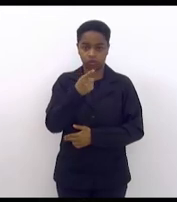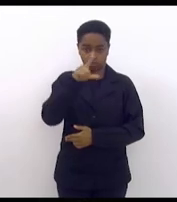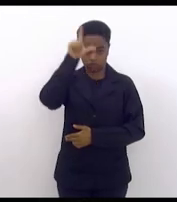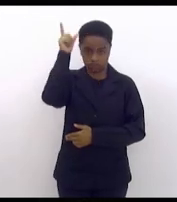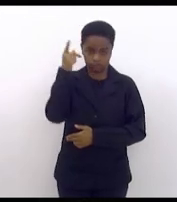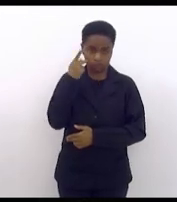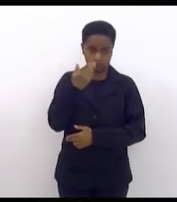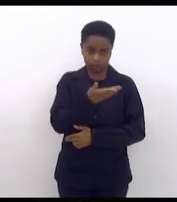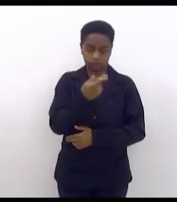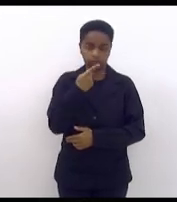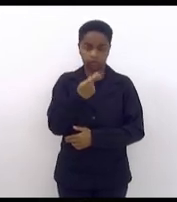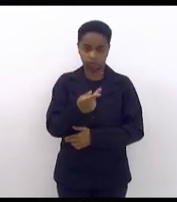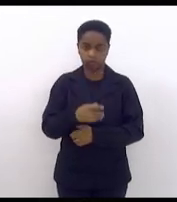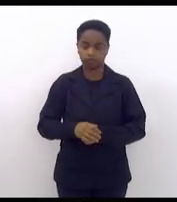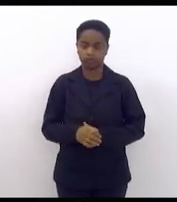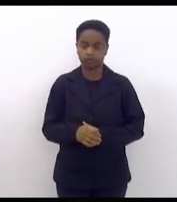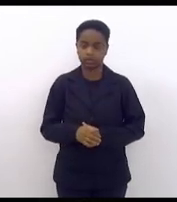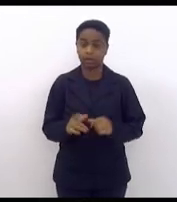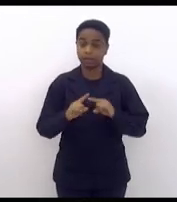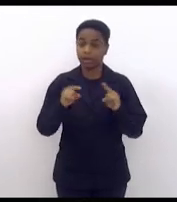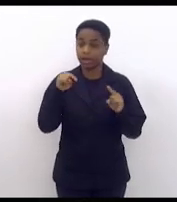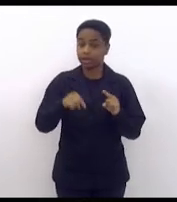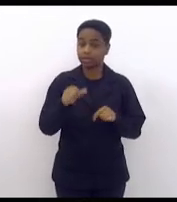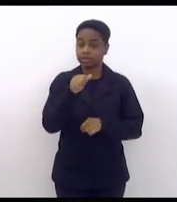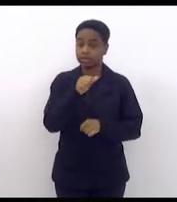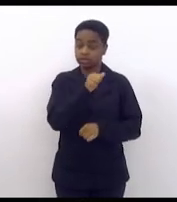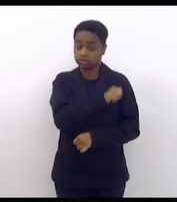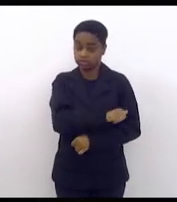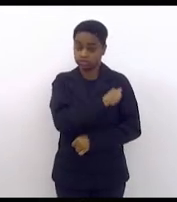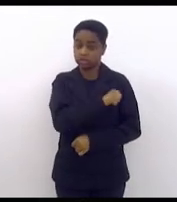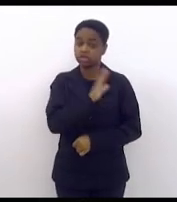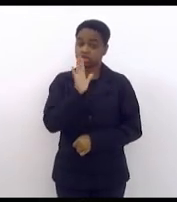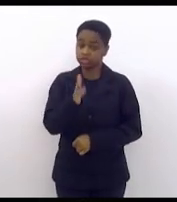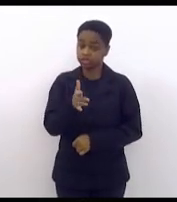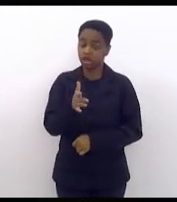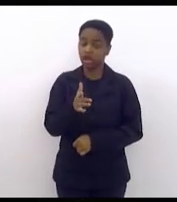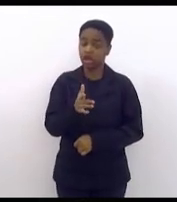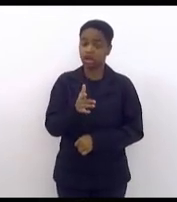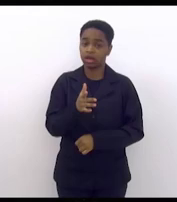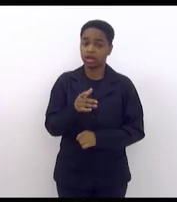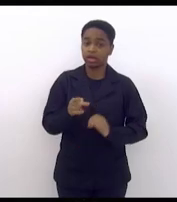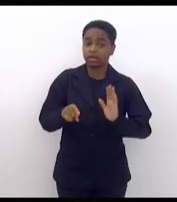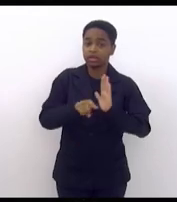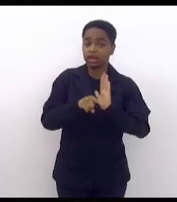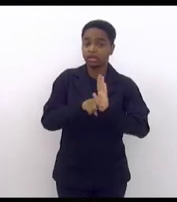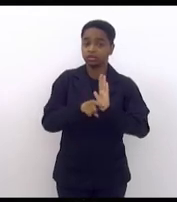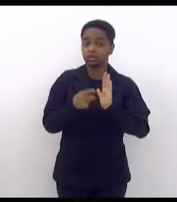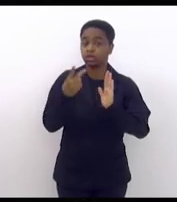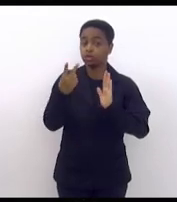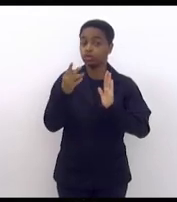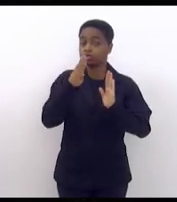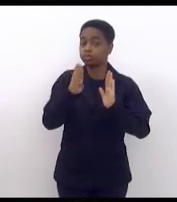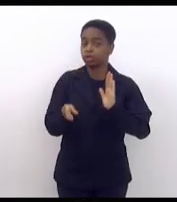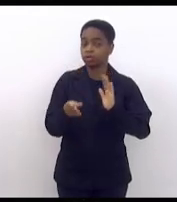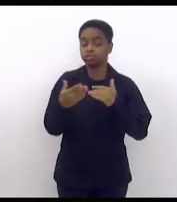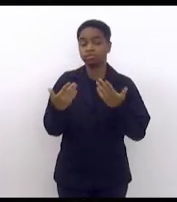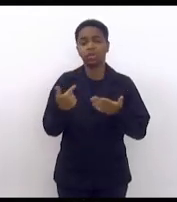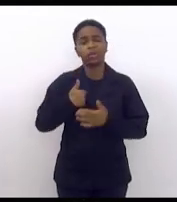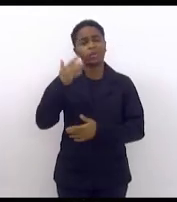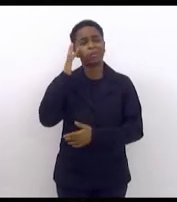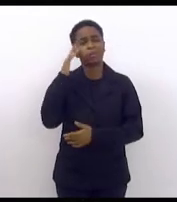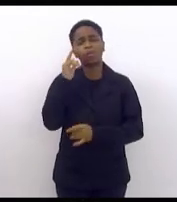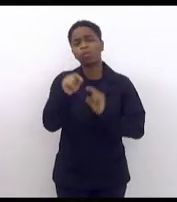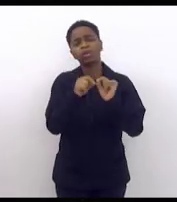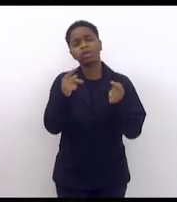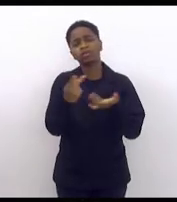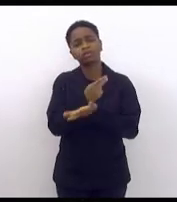Luiz Paulo, o nosso Estado já estaria deficitário em cerca de 2 bilhões. E eu fico aqui me perguntando o que está